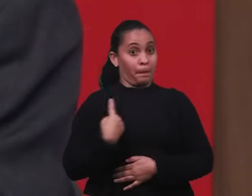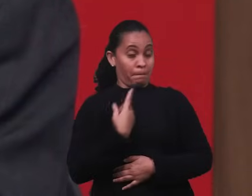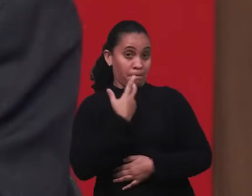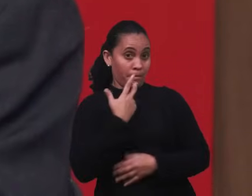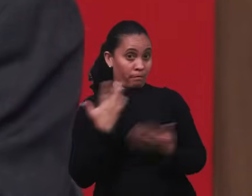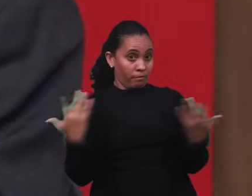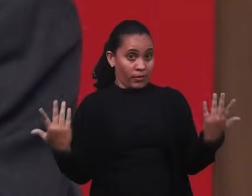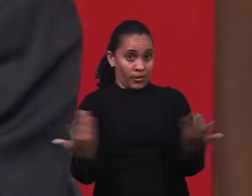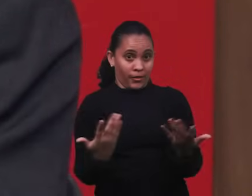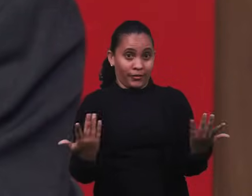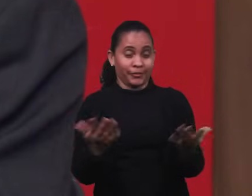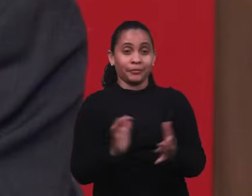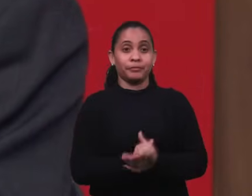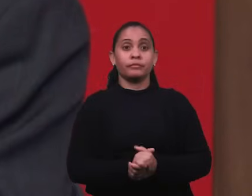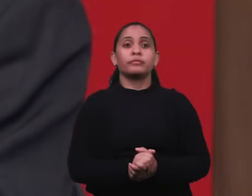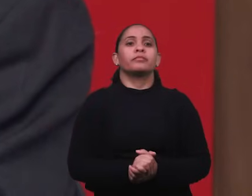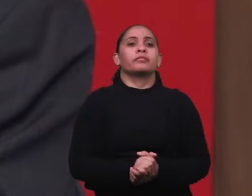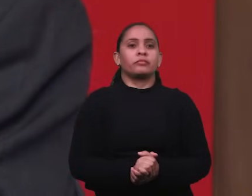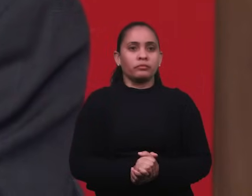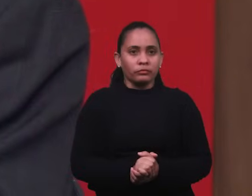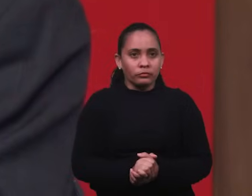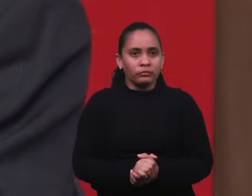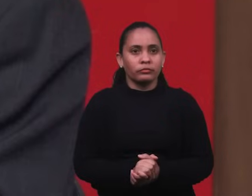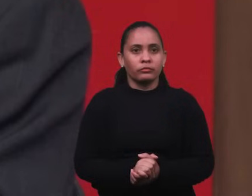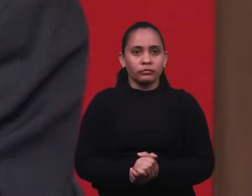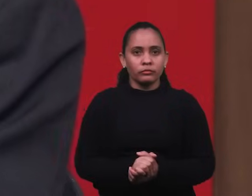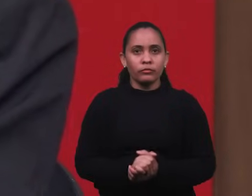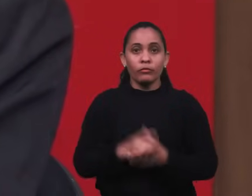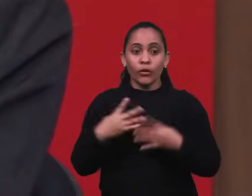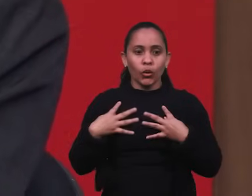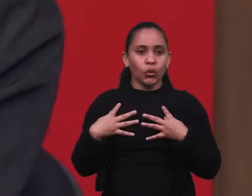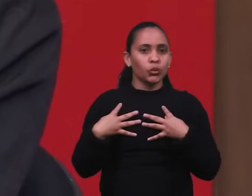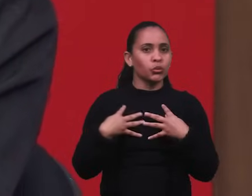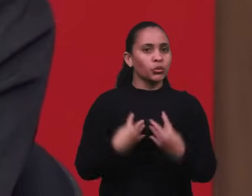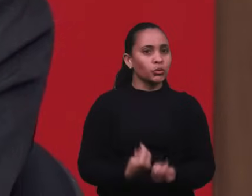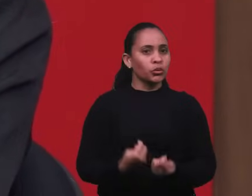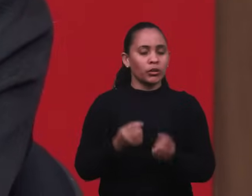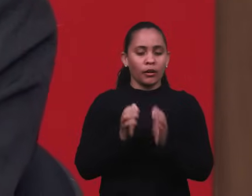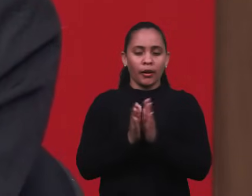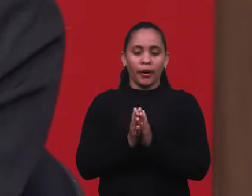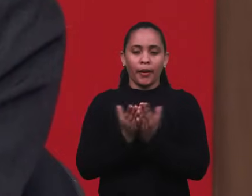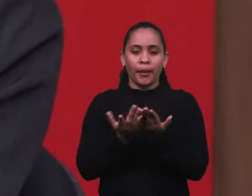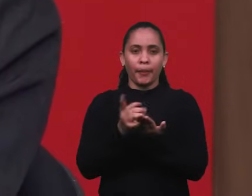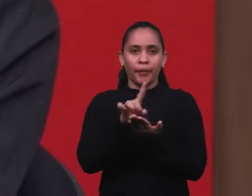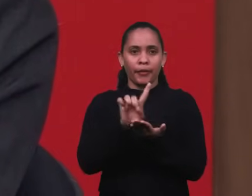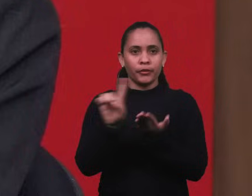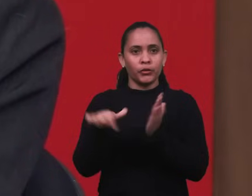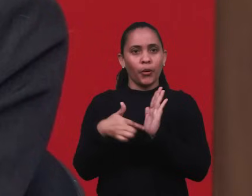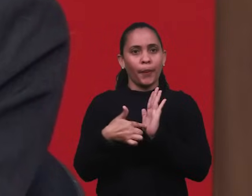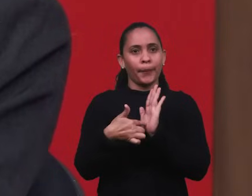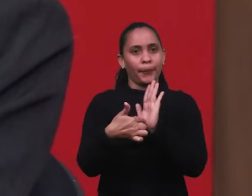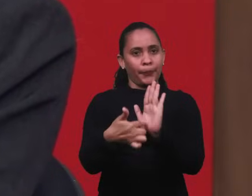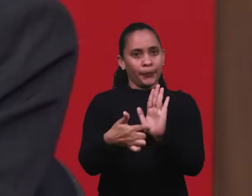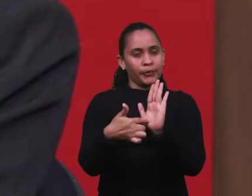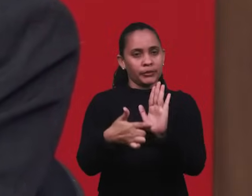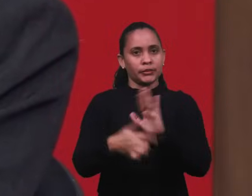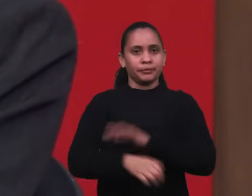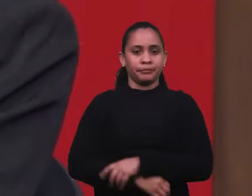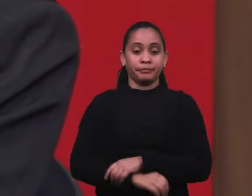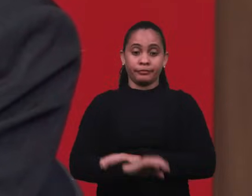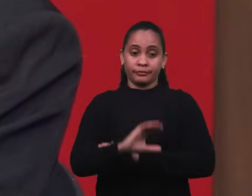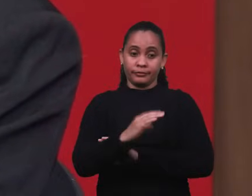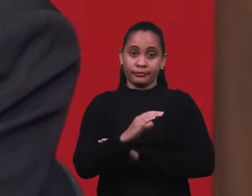explorar bem ainda durante o programa tudo aquilo que a Bíblia vai nos falar a respeito da onisciência, mas